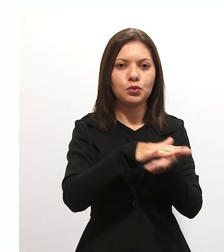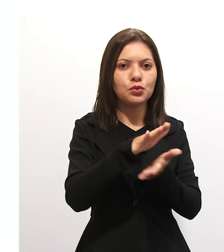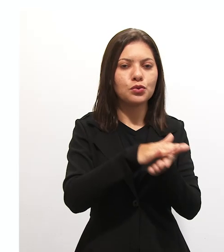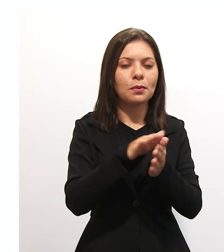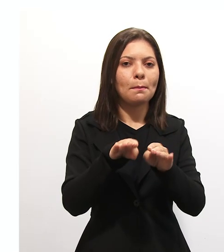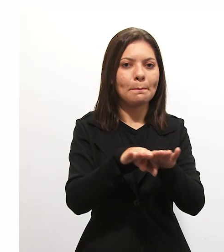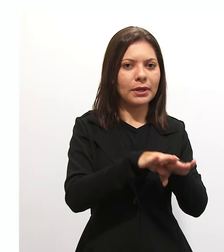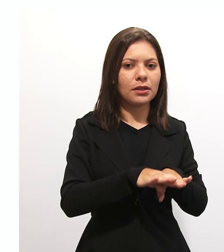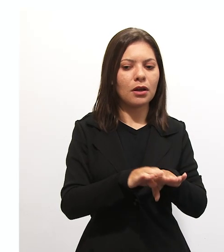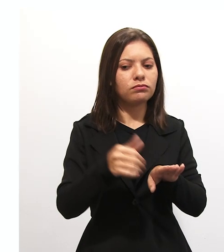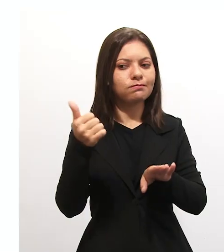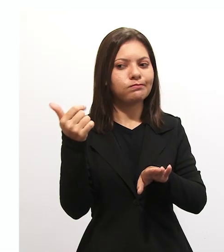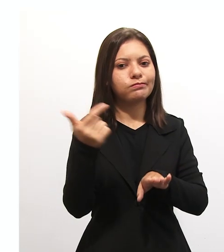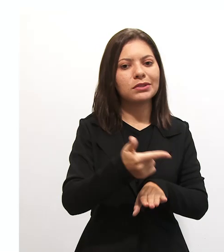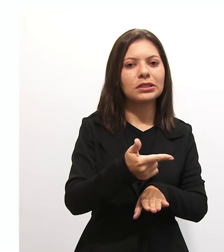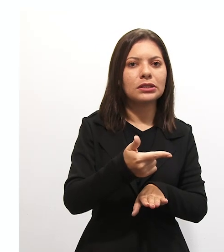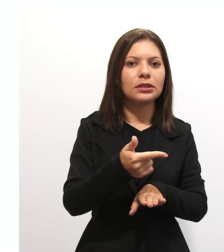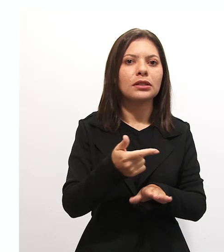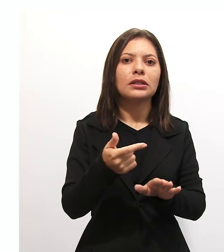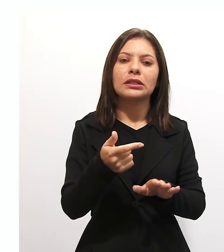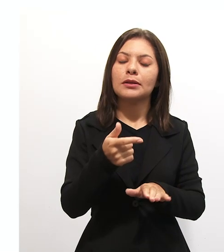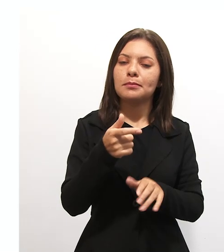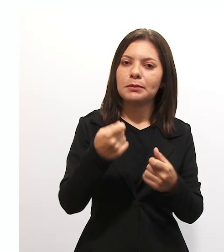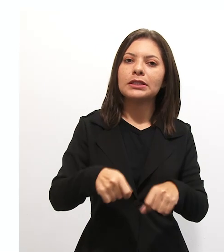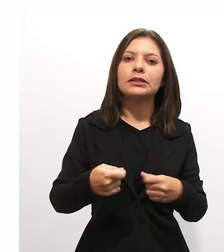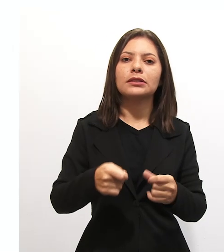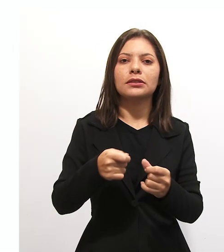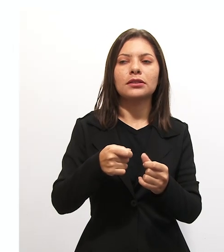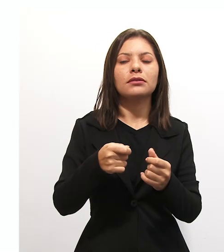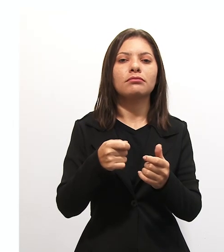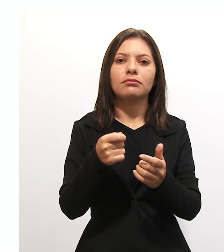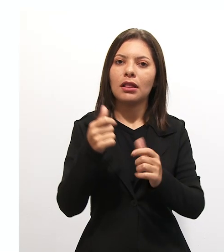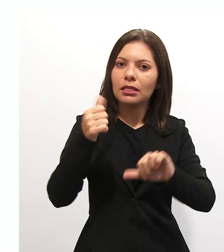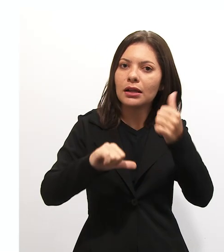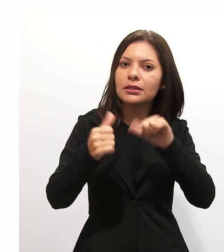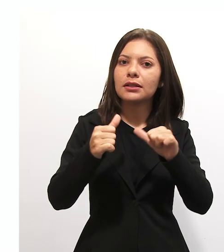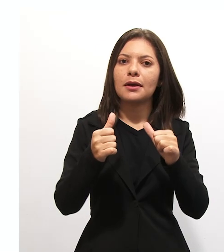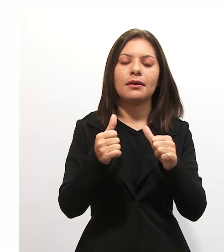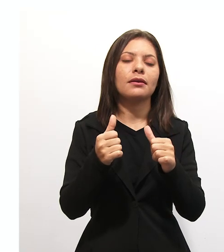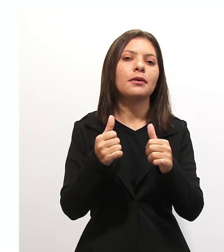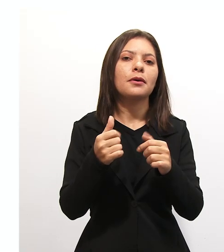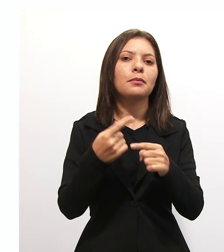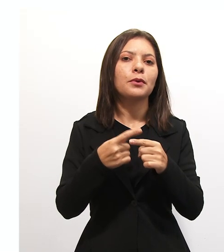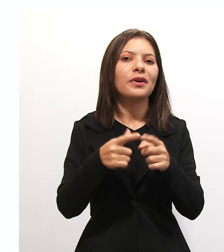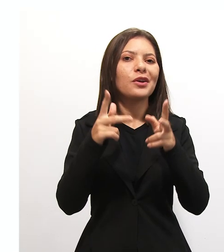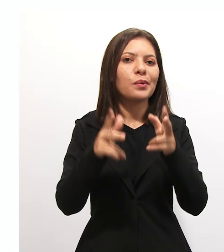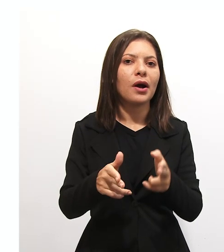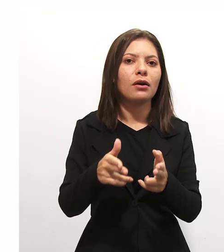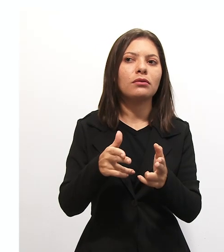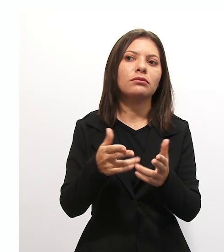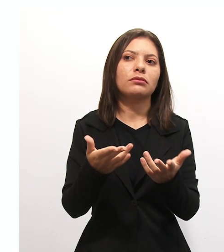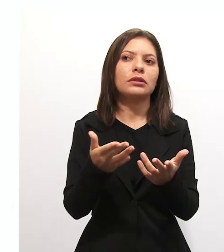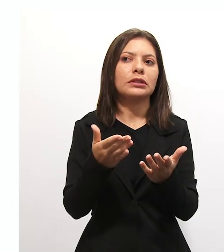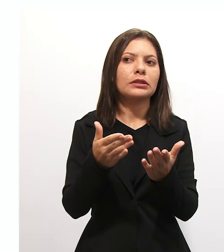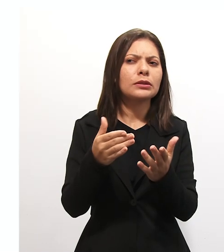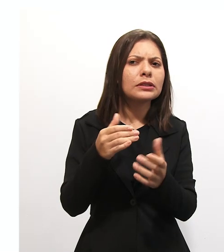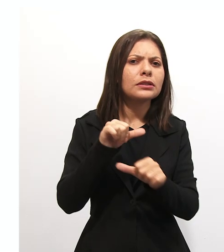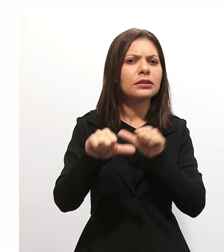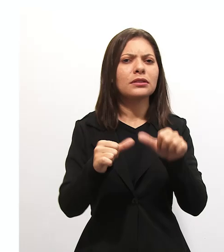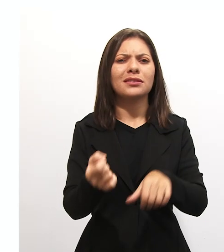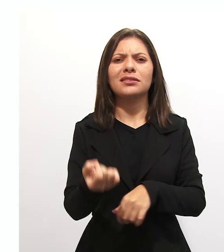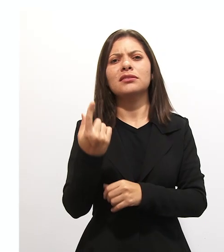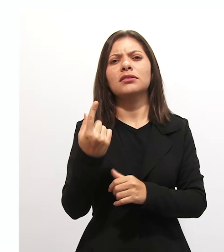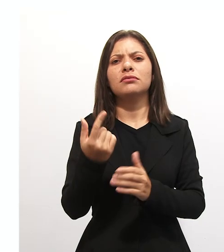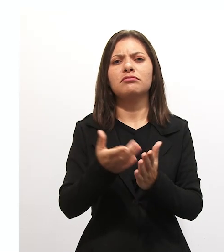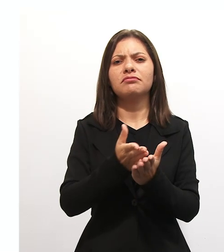ser analisado. Olha só, a gente tem que analisar esse desvio, porque se o que aconteceu é maior do